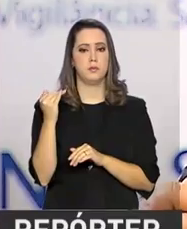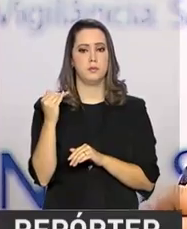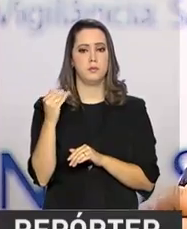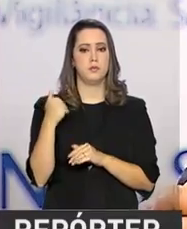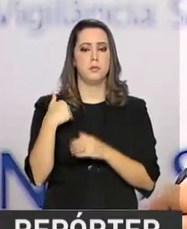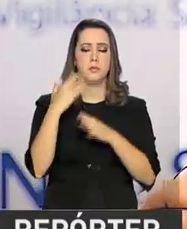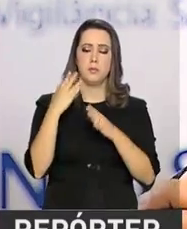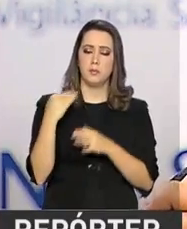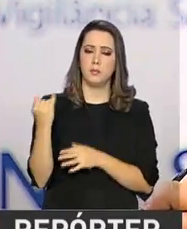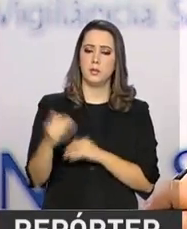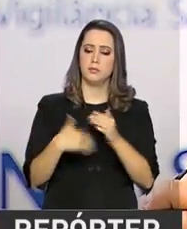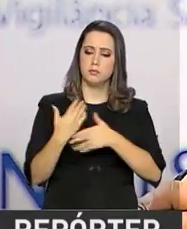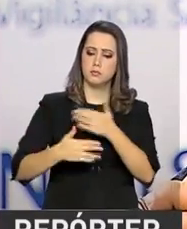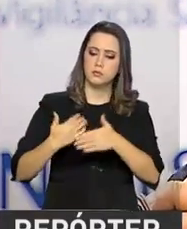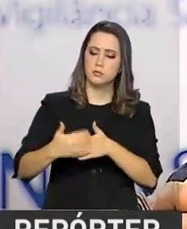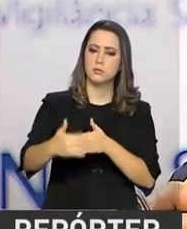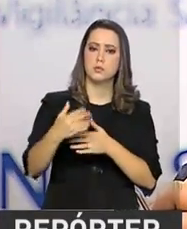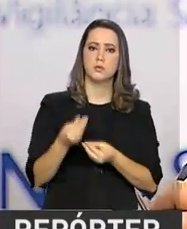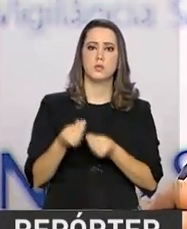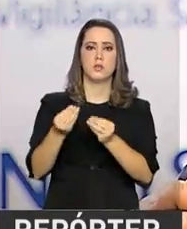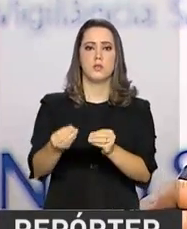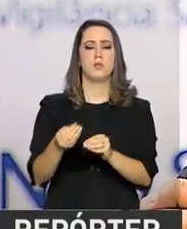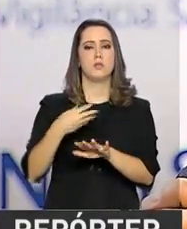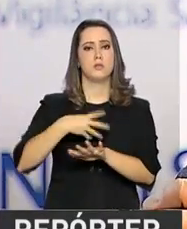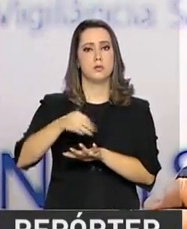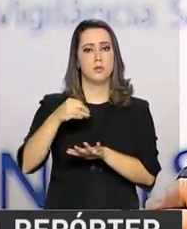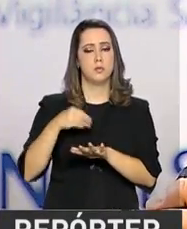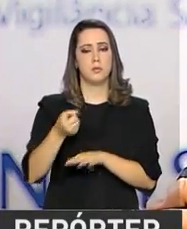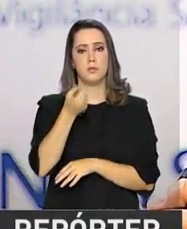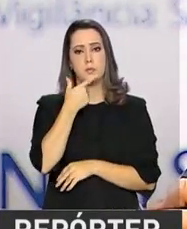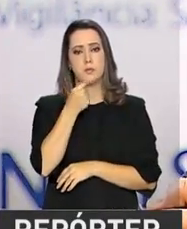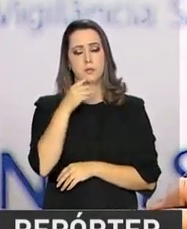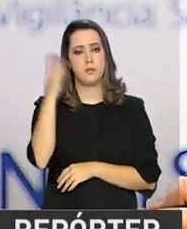pujante mais desenvolvido fornecendo mais medicamentos para a população brasileira